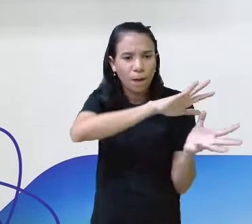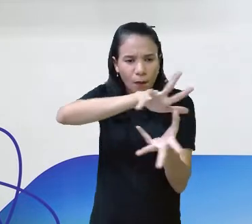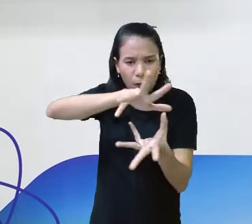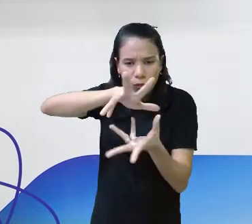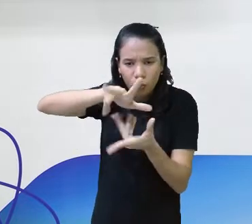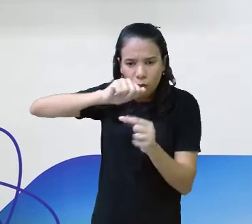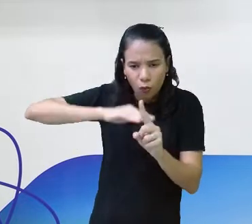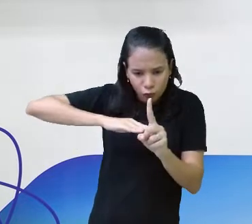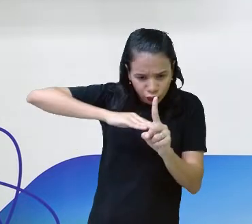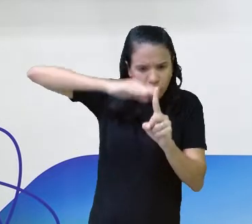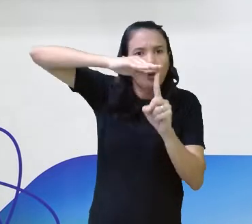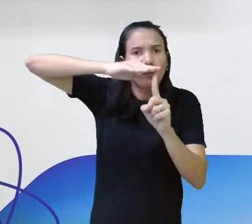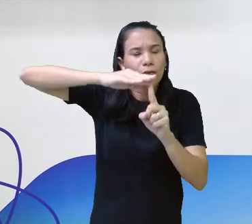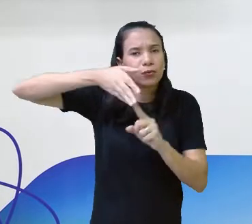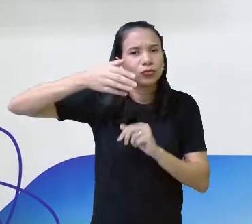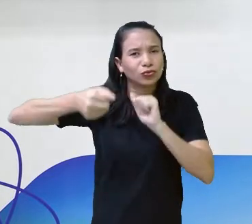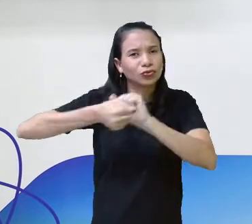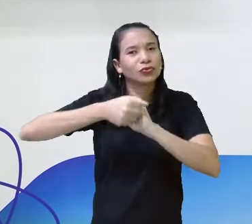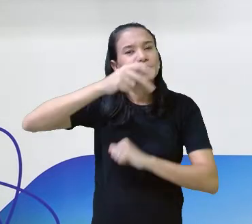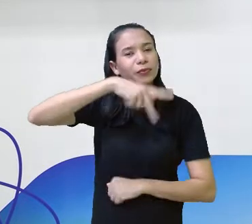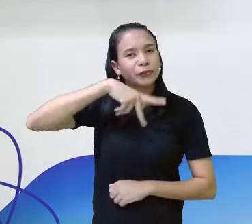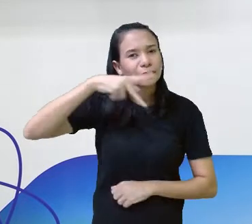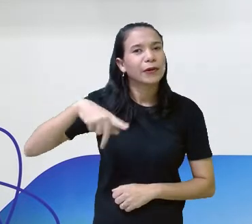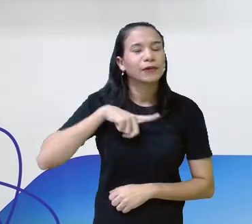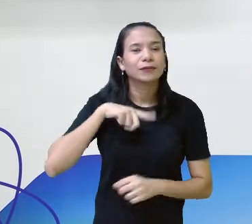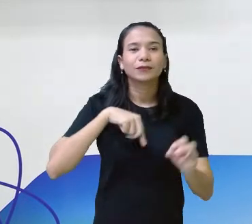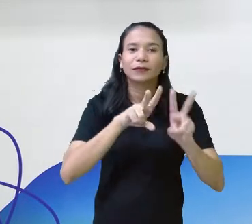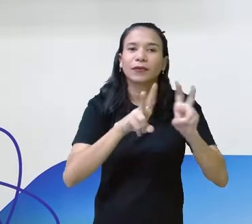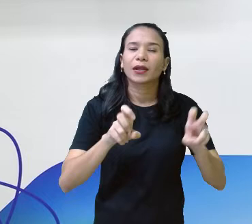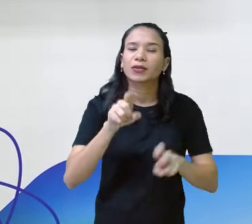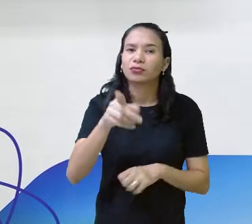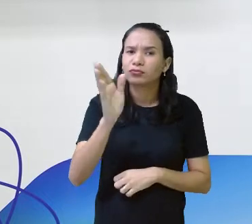global? Tua professora, teu professor trabalhou esse tema, você já